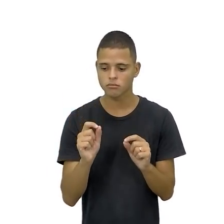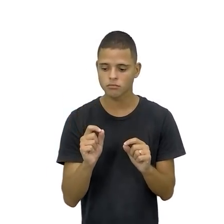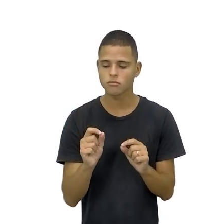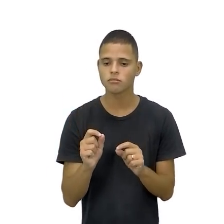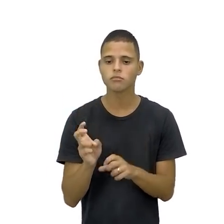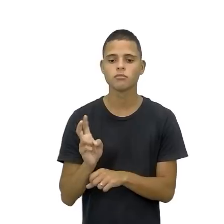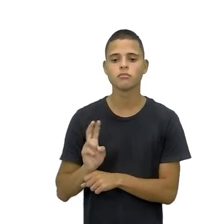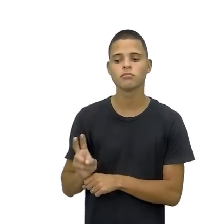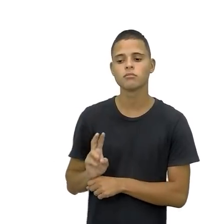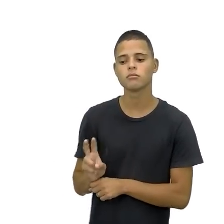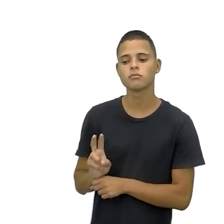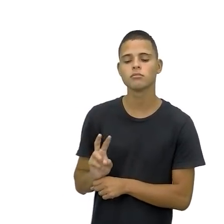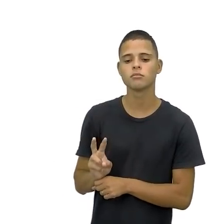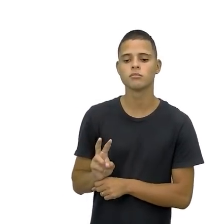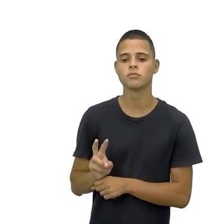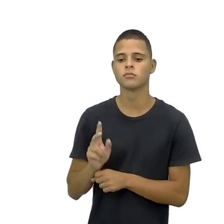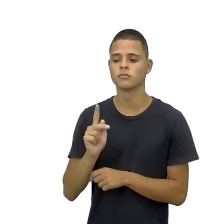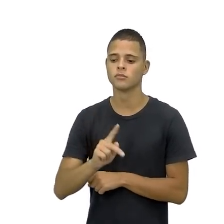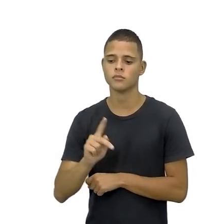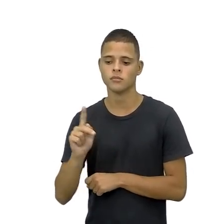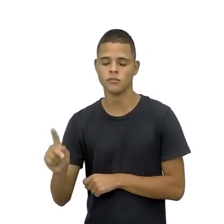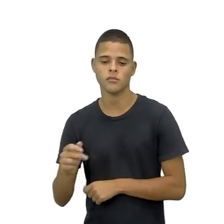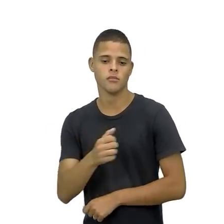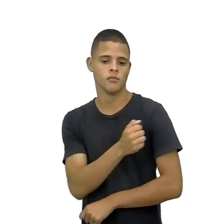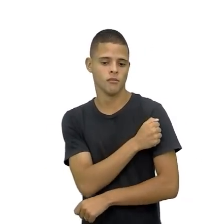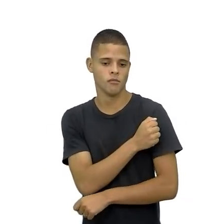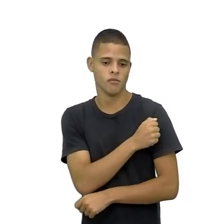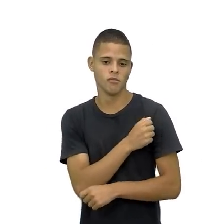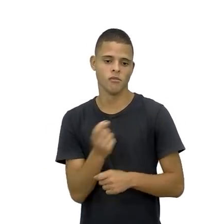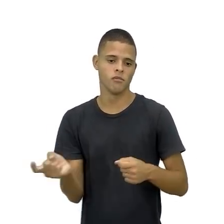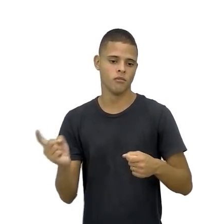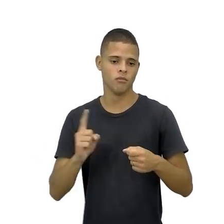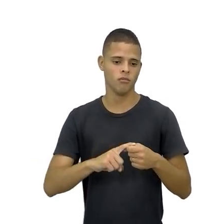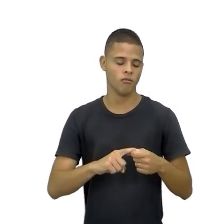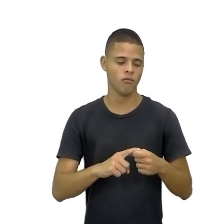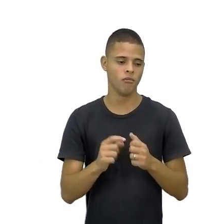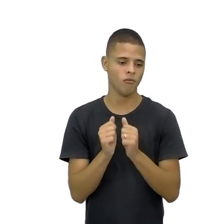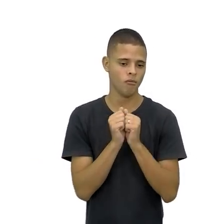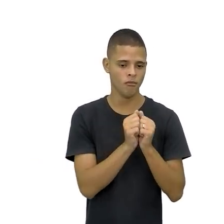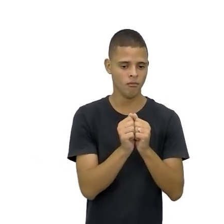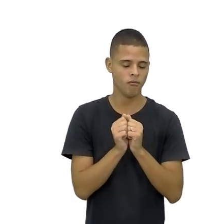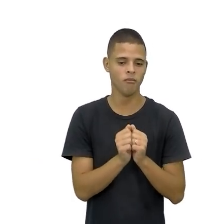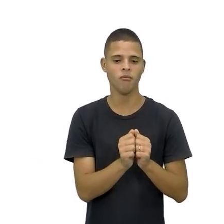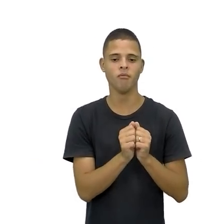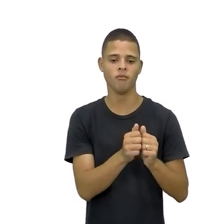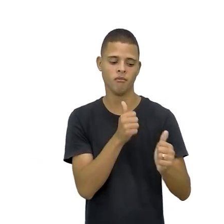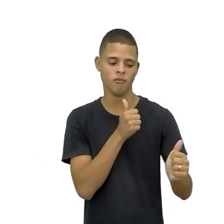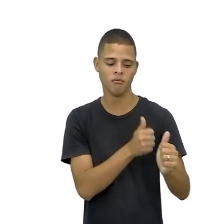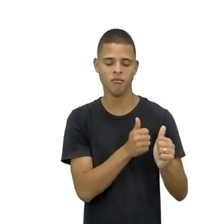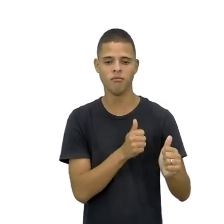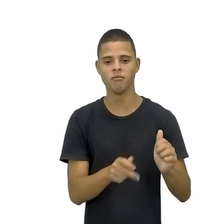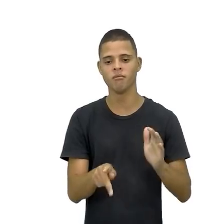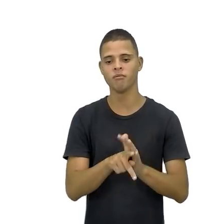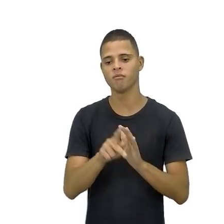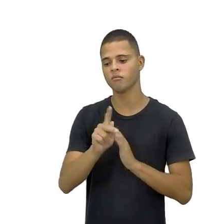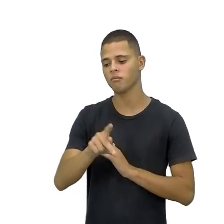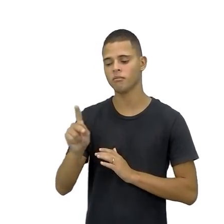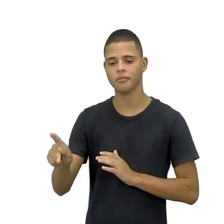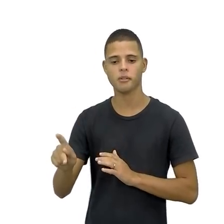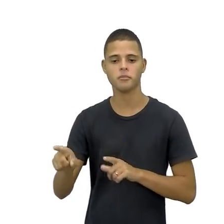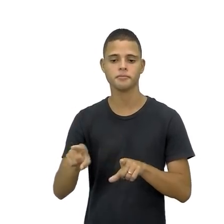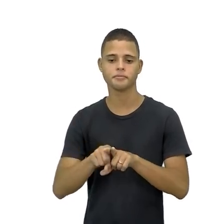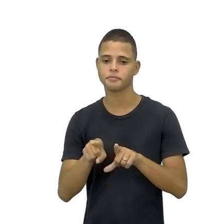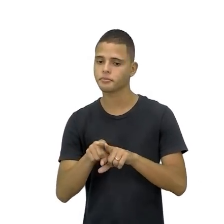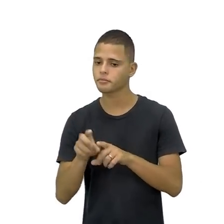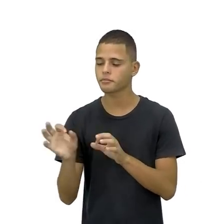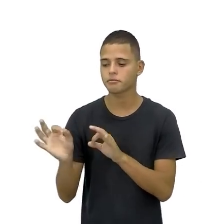monitoria entre os estudantes, a retomada do atendimento sempre próximo, né, sendo feita pelo professor, a realização